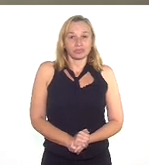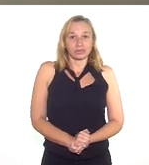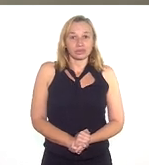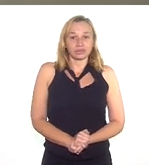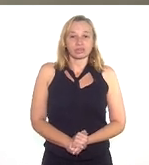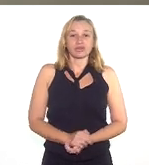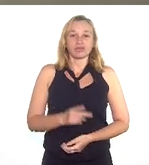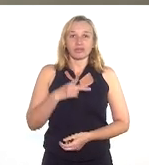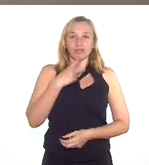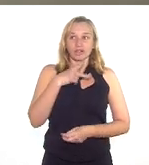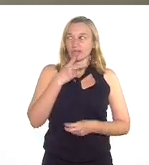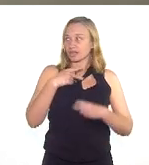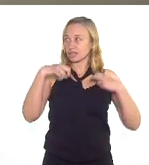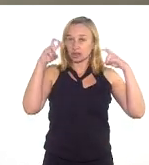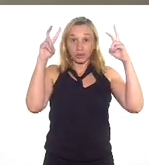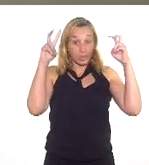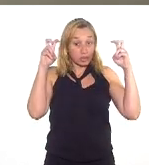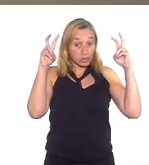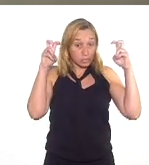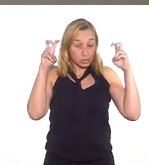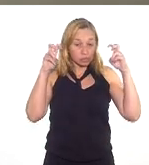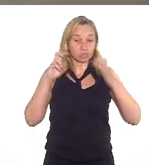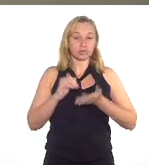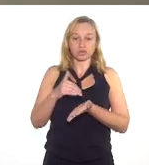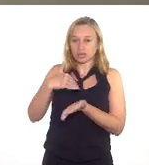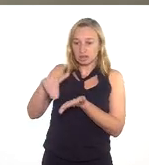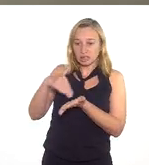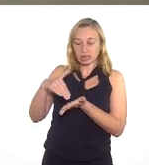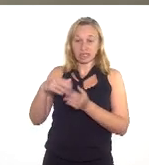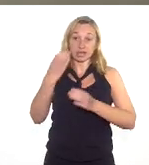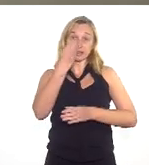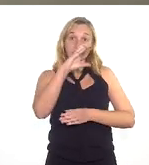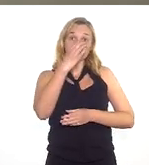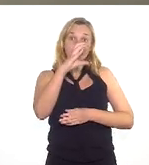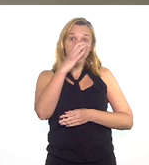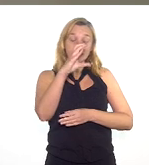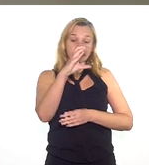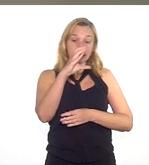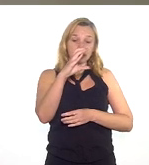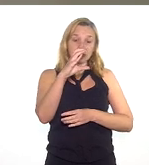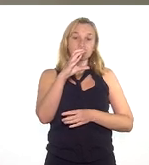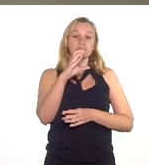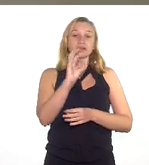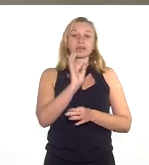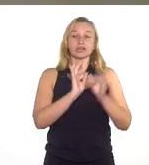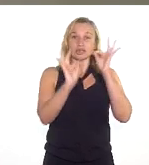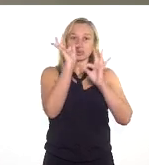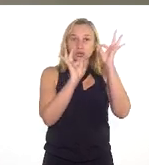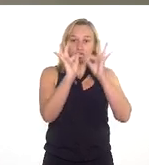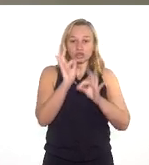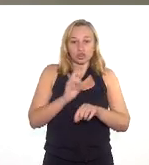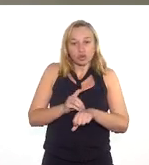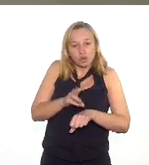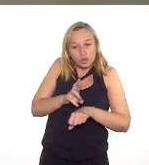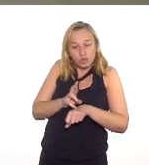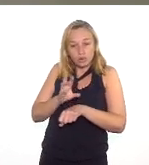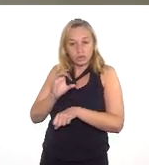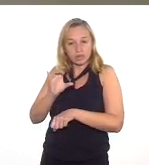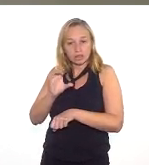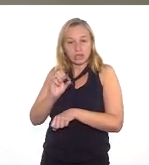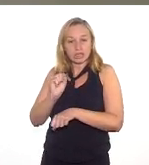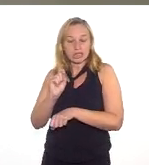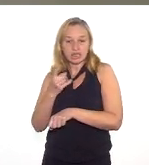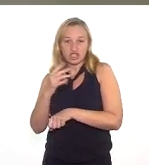levantarei essa questão ao atual secretário de Ciência e Tecnologia, doutor Serginho. O senhor tem